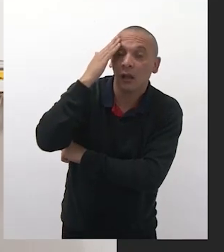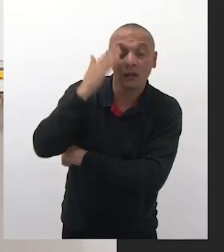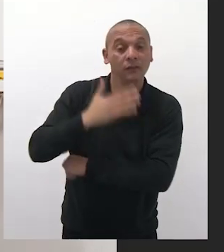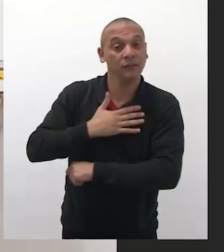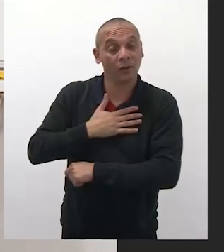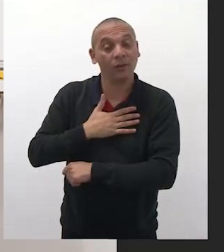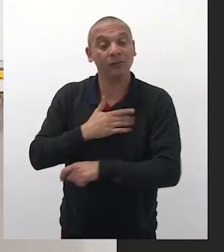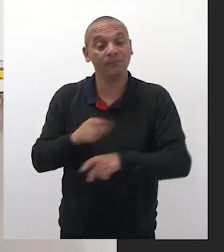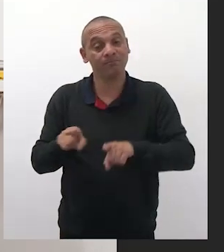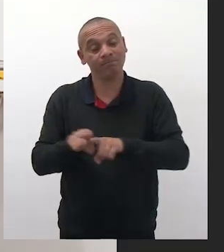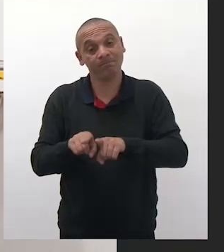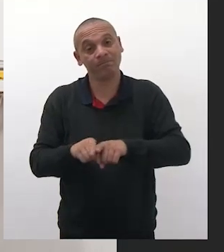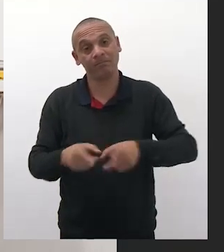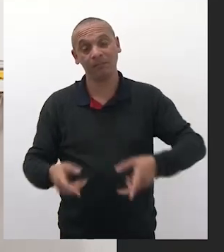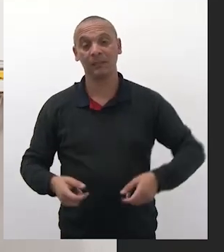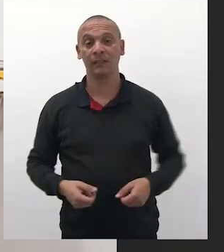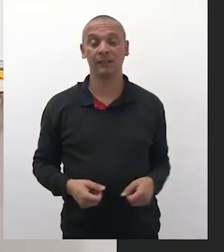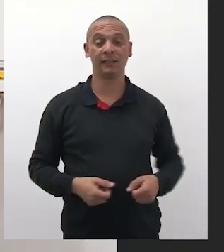é isso.